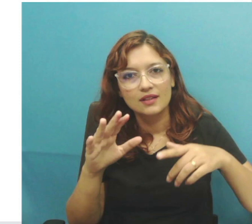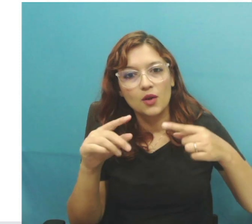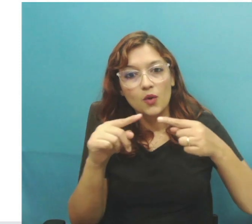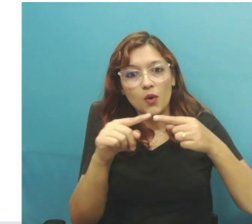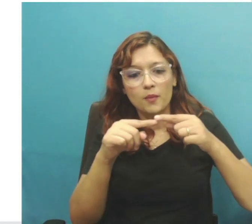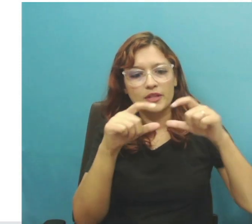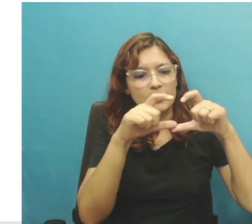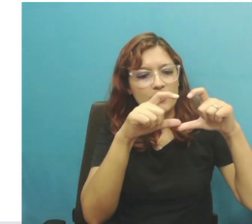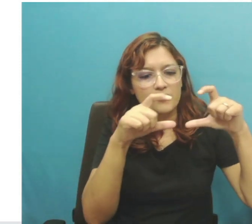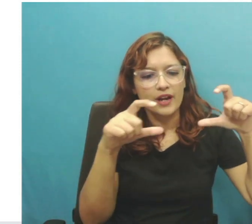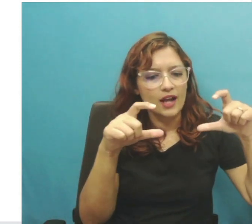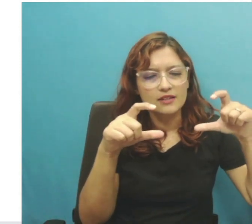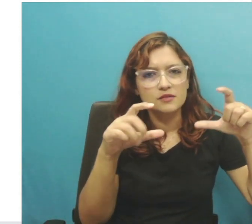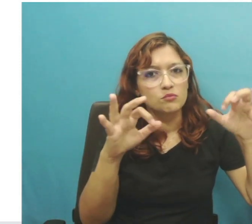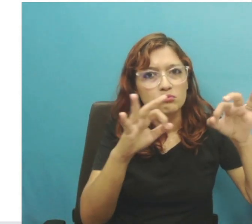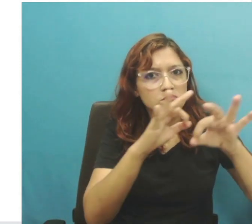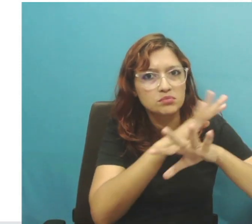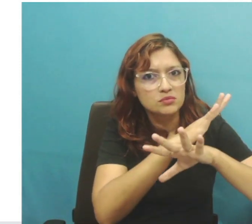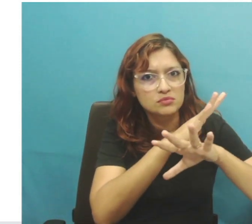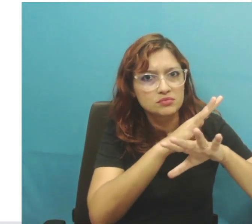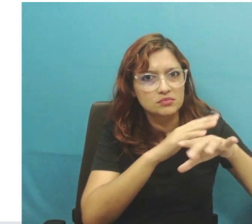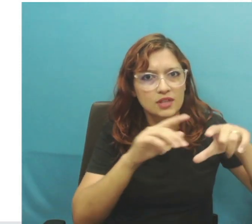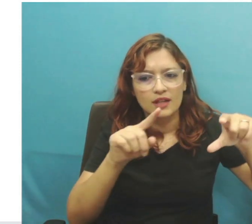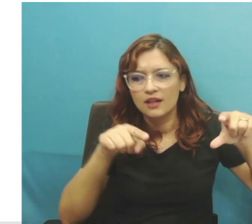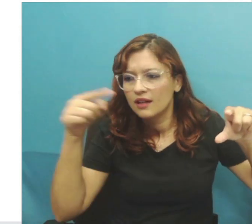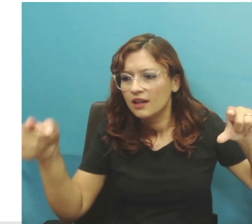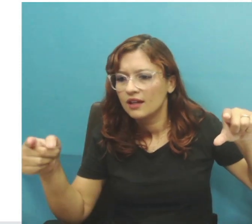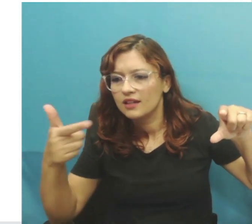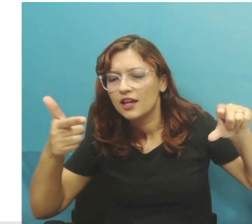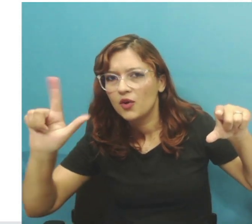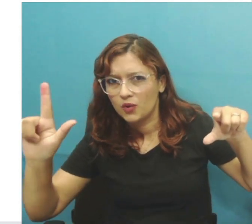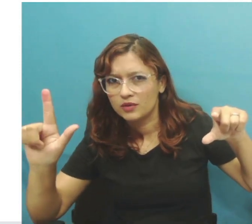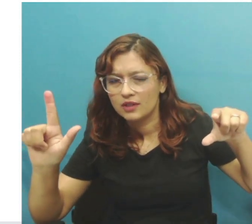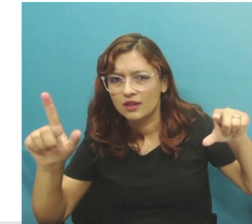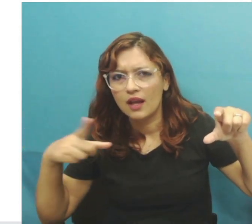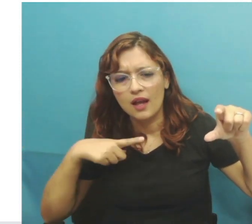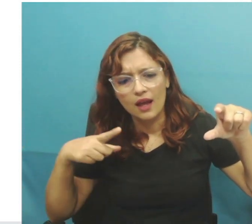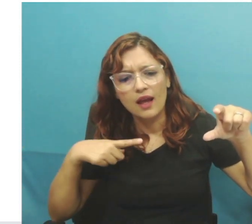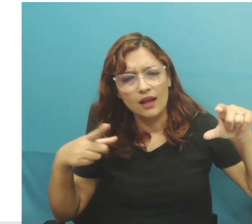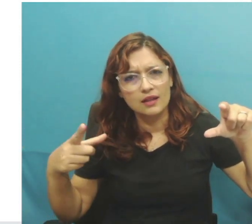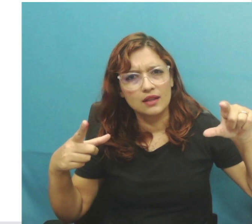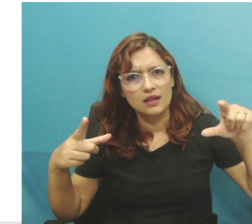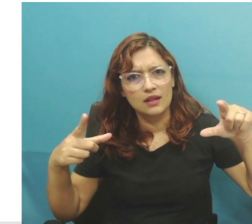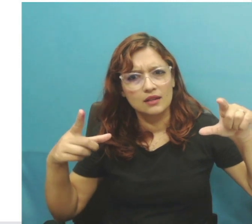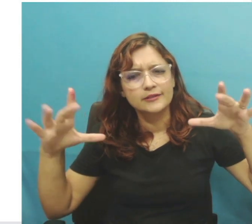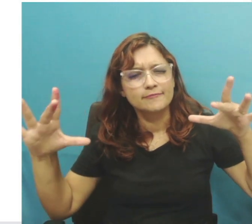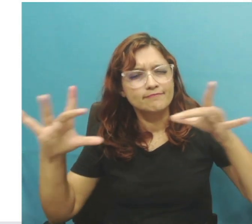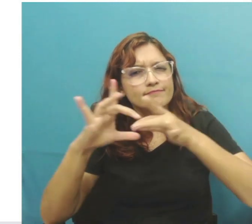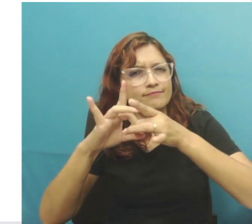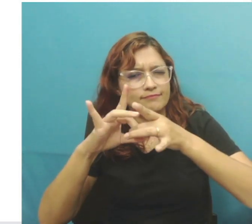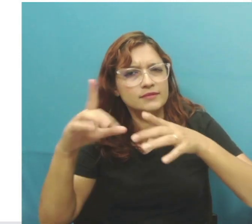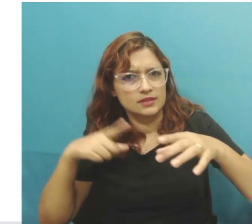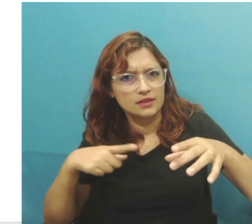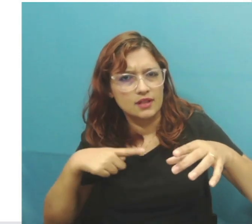Viu uma vírgula? Isso mostra que aquela primeira frase ali está